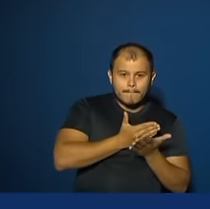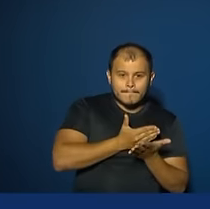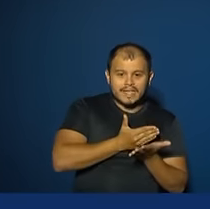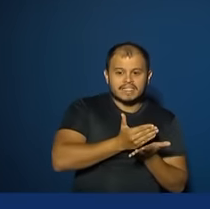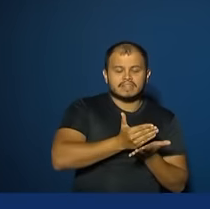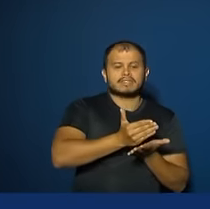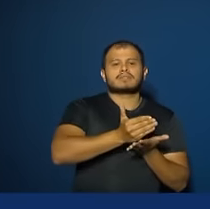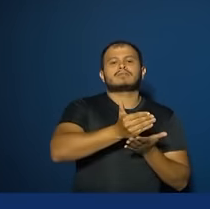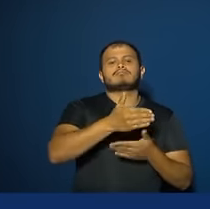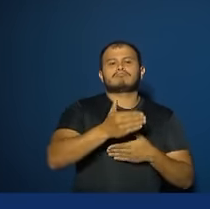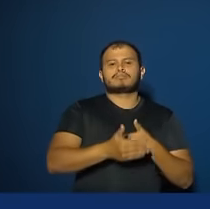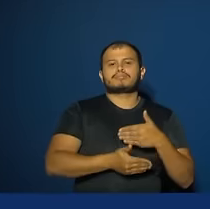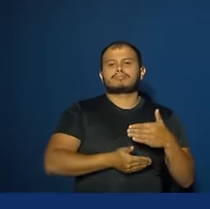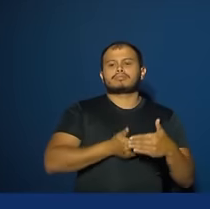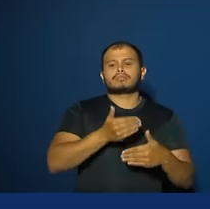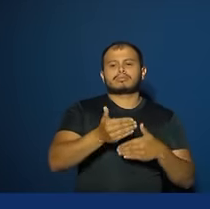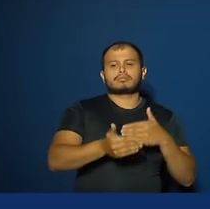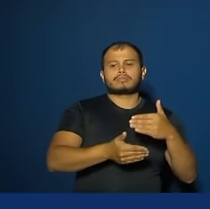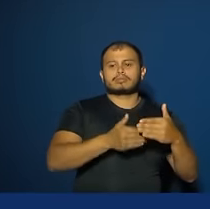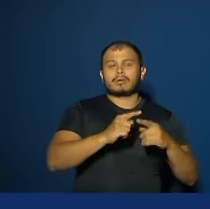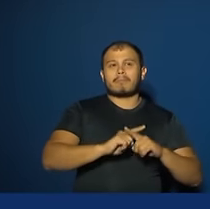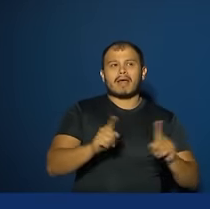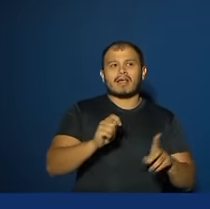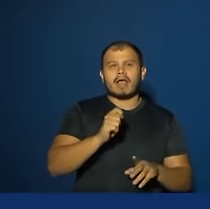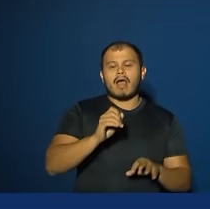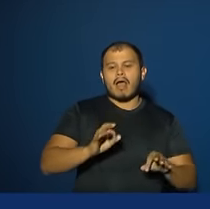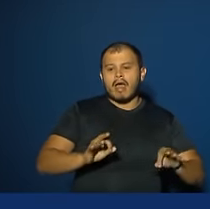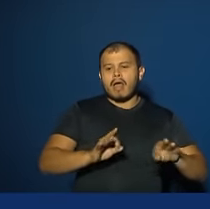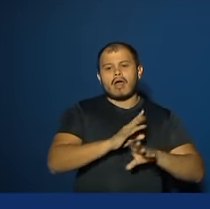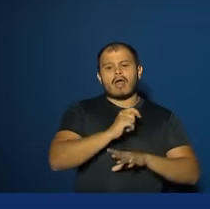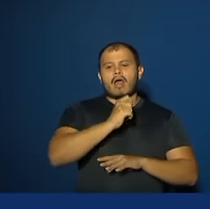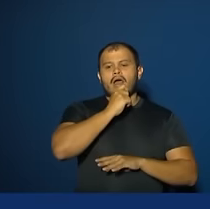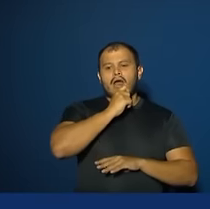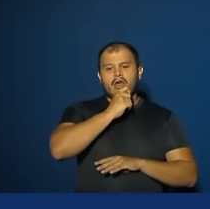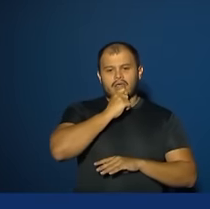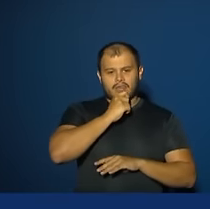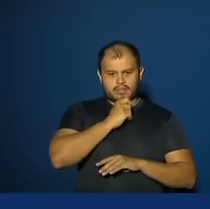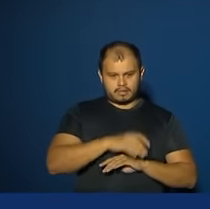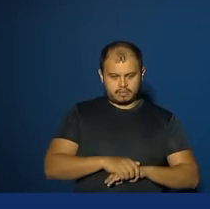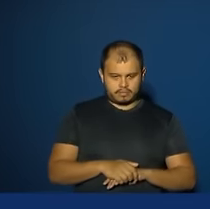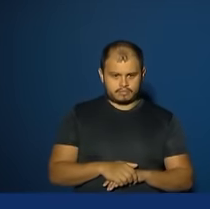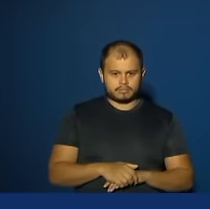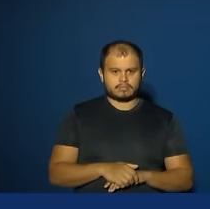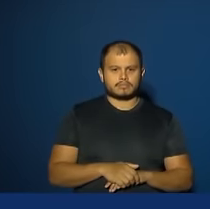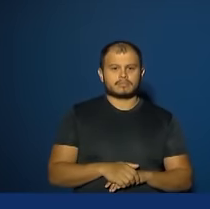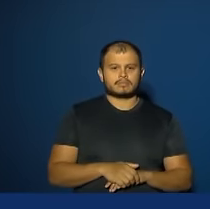ciclo que não estava maduro para sequer ter início.